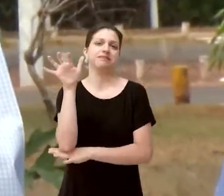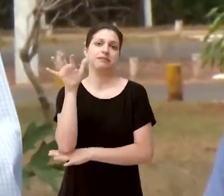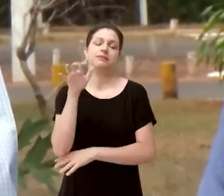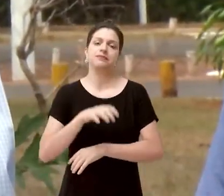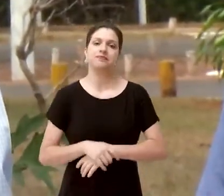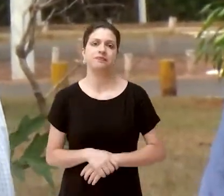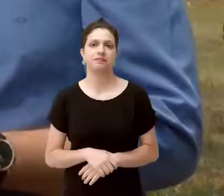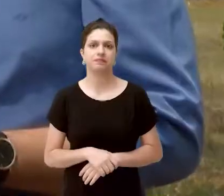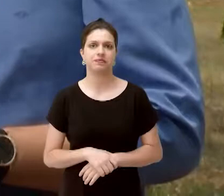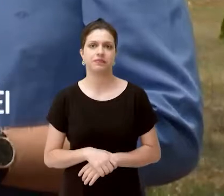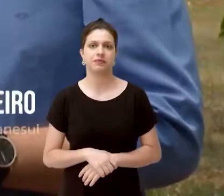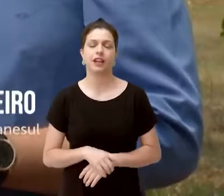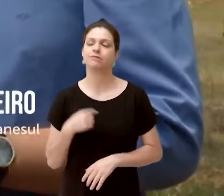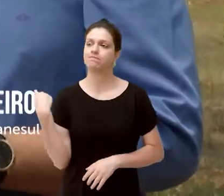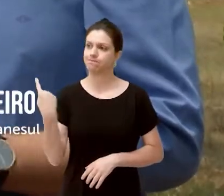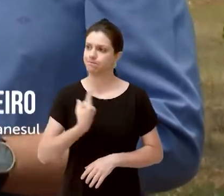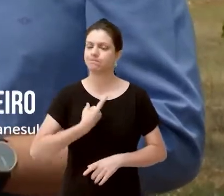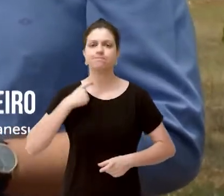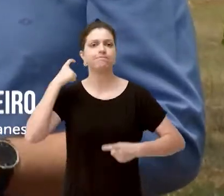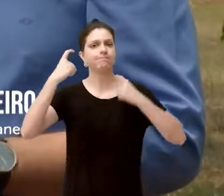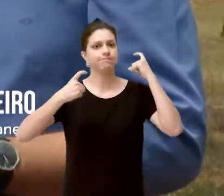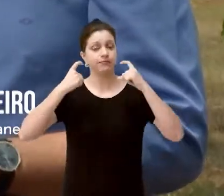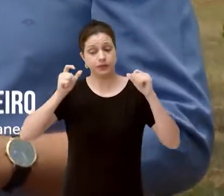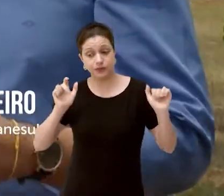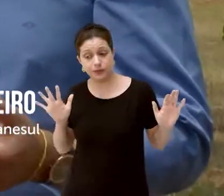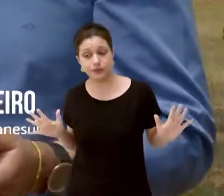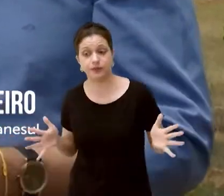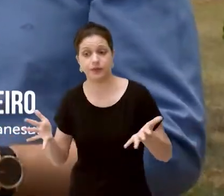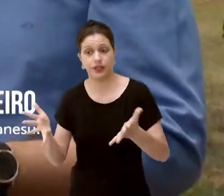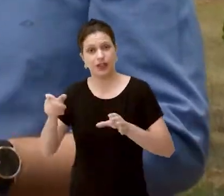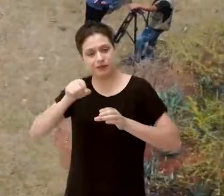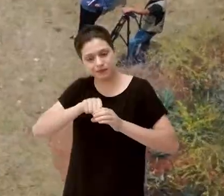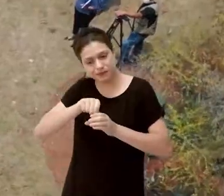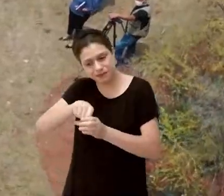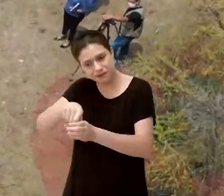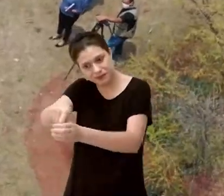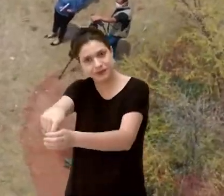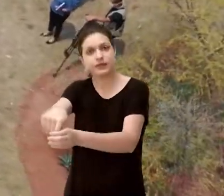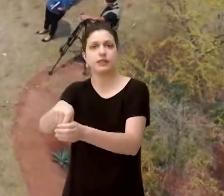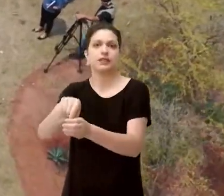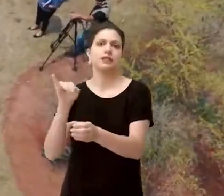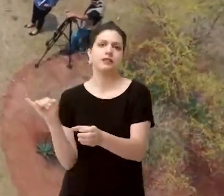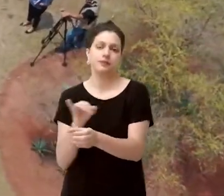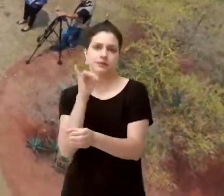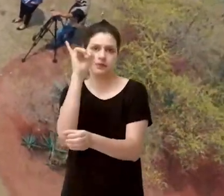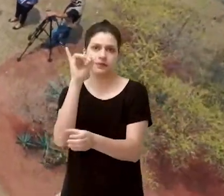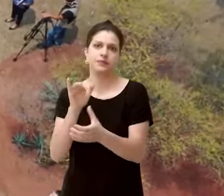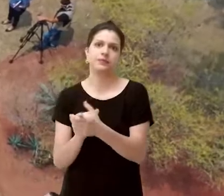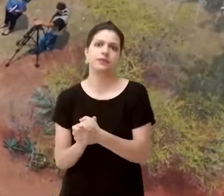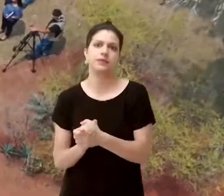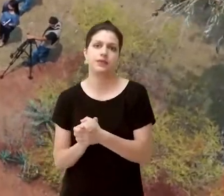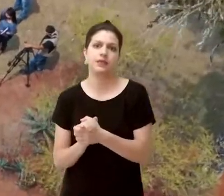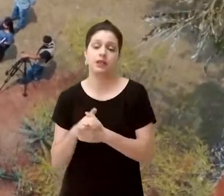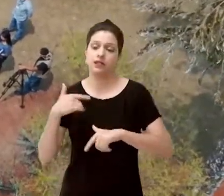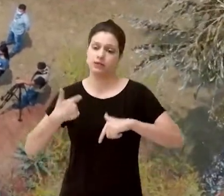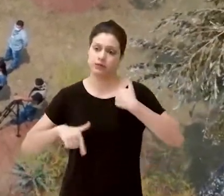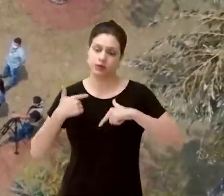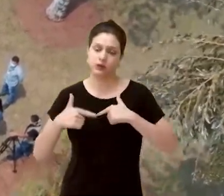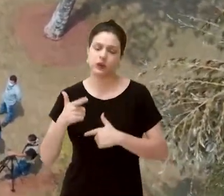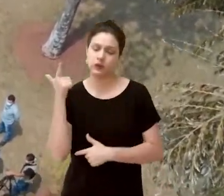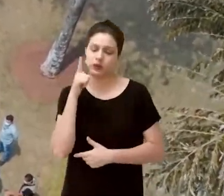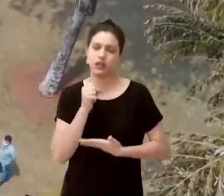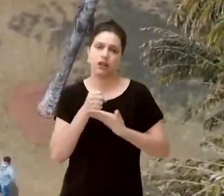É simbólico? É. A nossa preocupação em incentivar a questão do replantio de mudas, a questão de